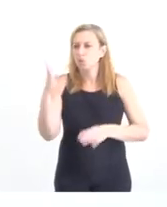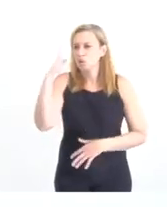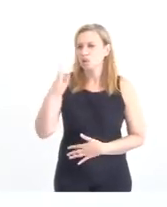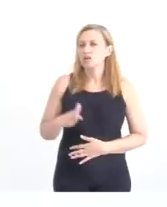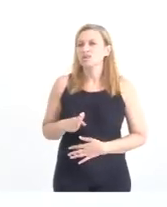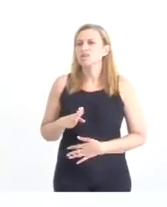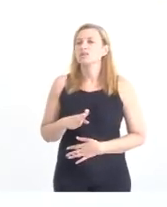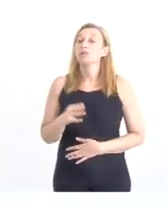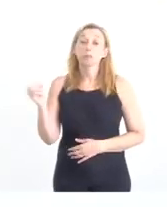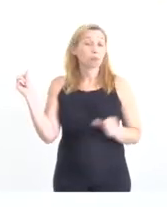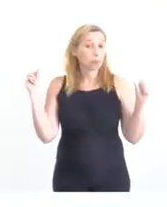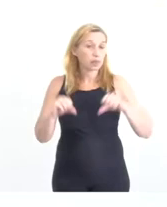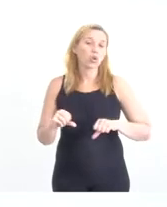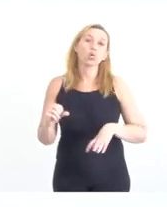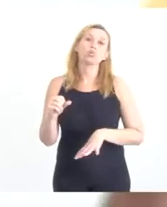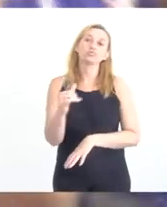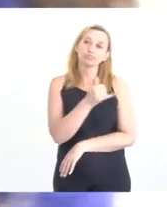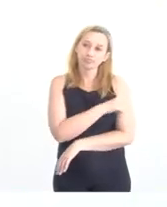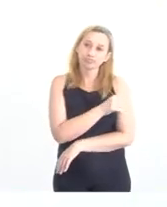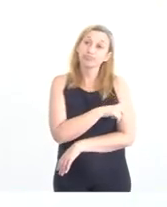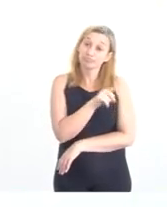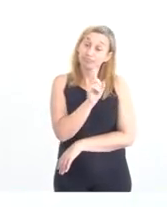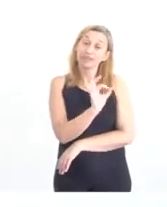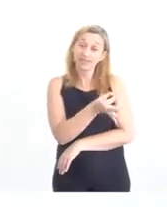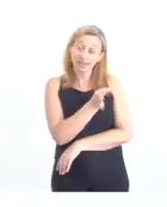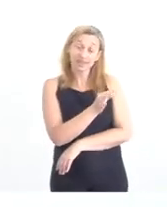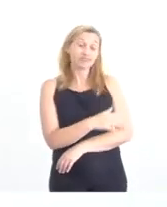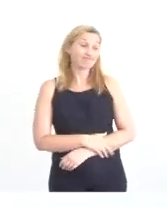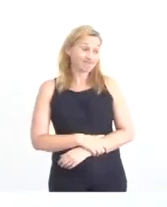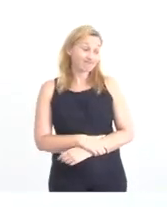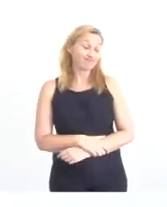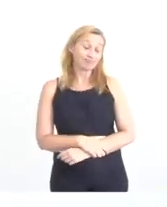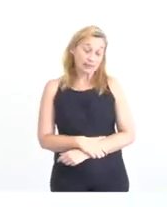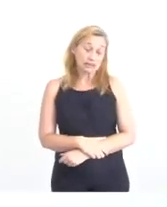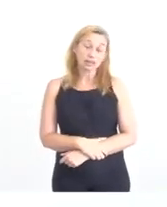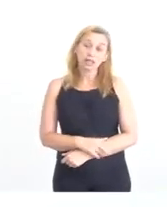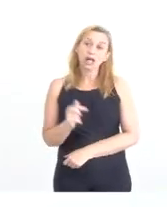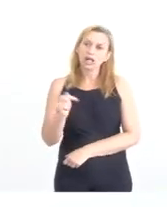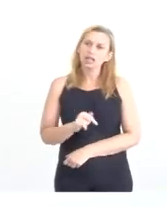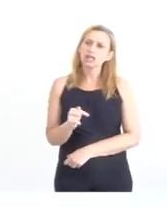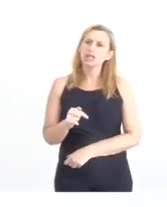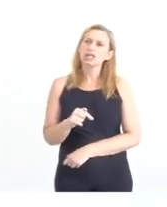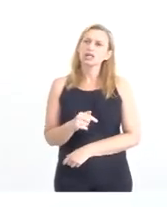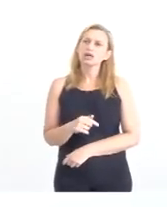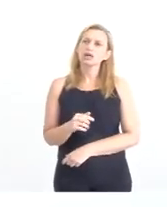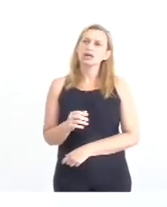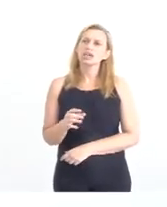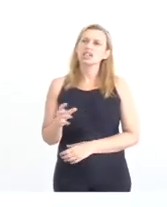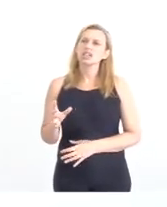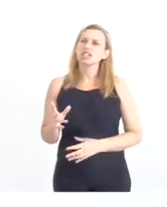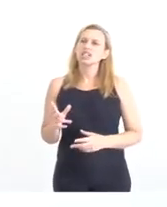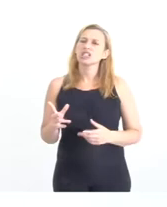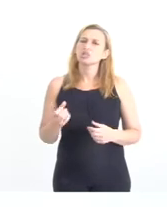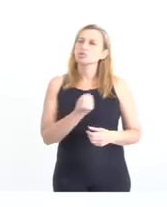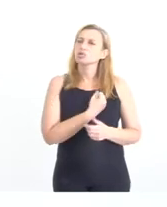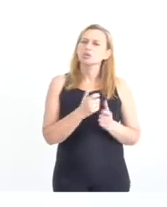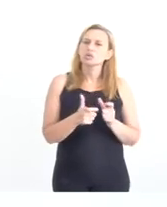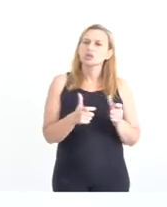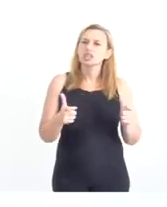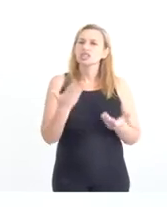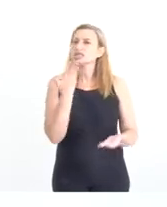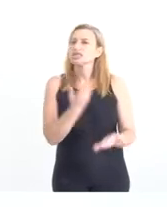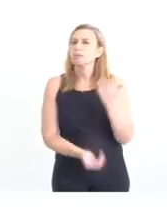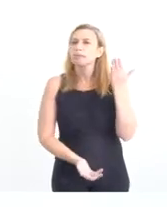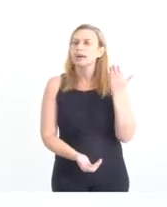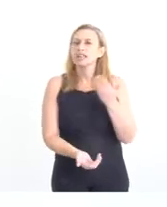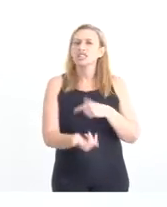foi muito pior no Rio de Janeiro Sandra Você tem razão foi muito pior no Rio de Janeiro aqui nós viramos campeões nacionais e